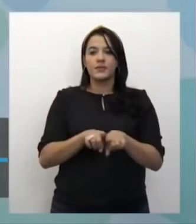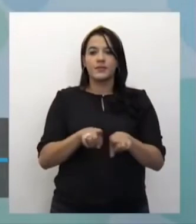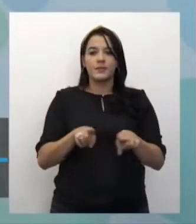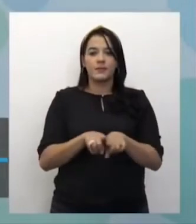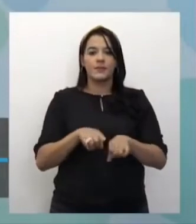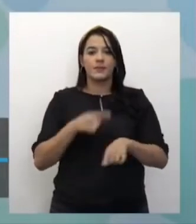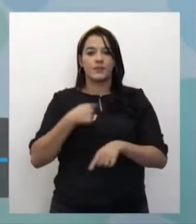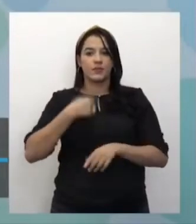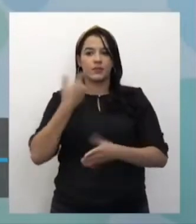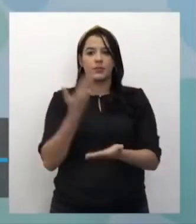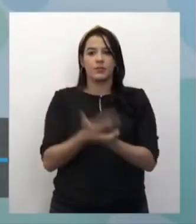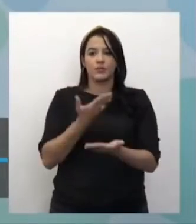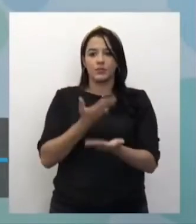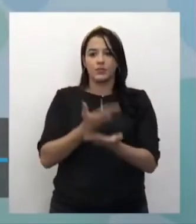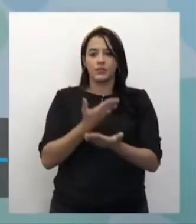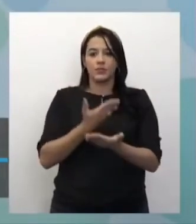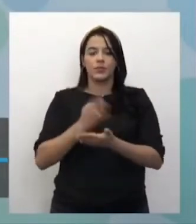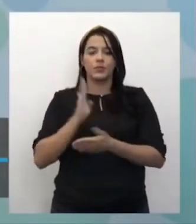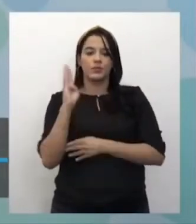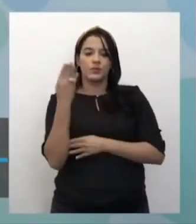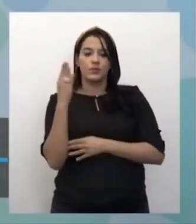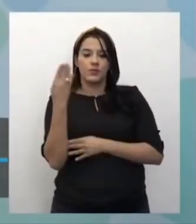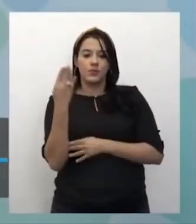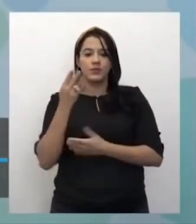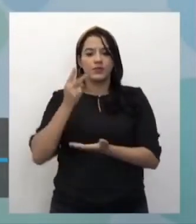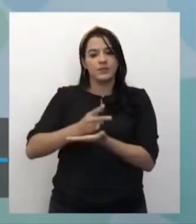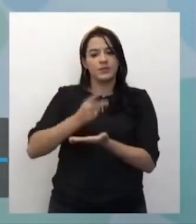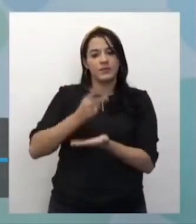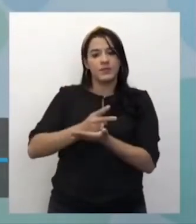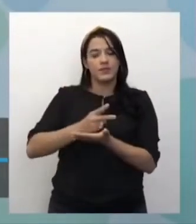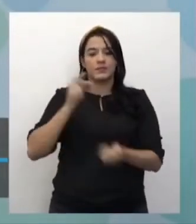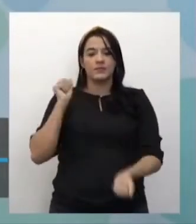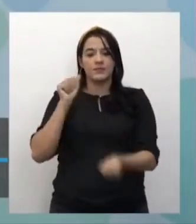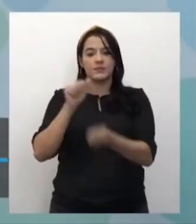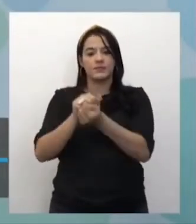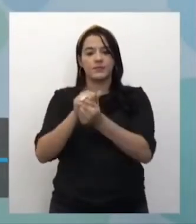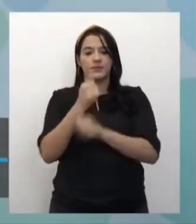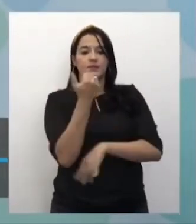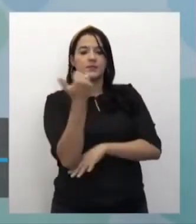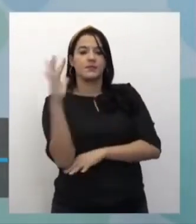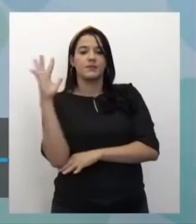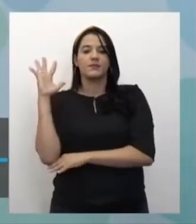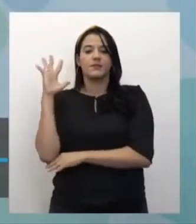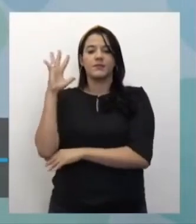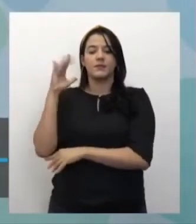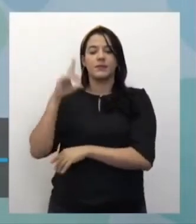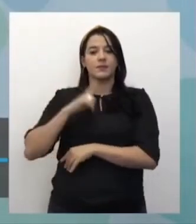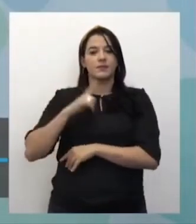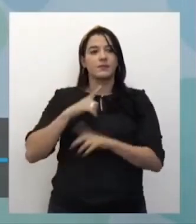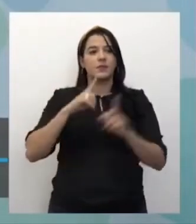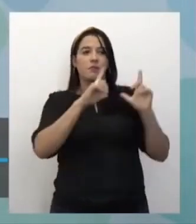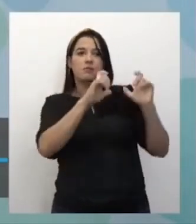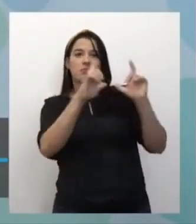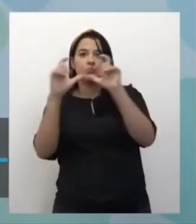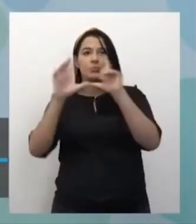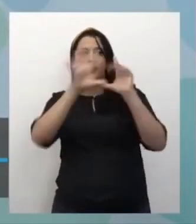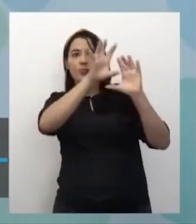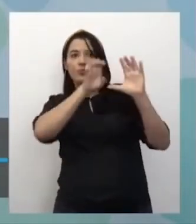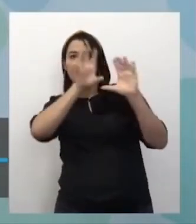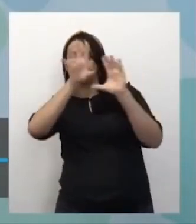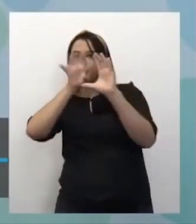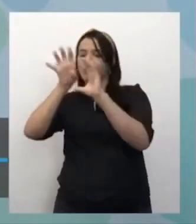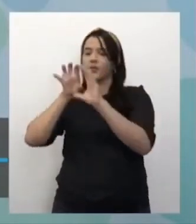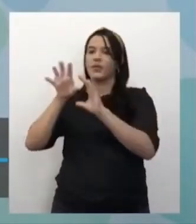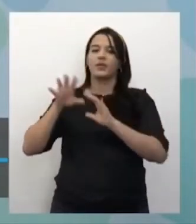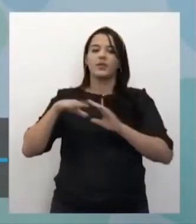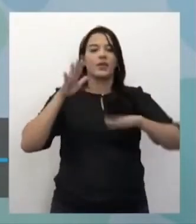estou estudando biologia, quero sempre estar mais perto da natureza e poder registrar esses momentos, essa parte